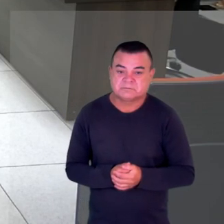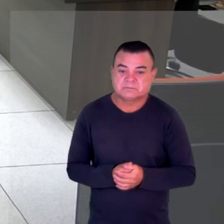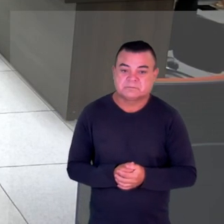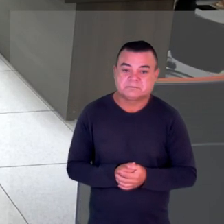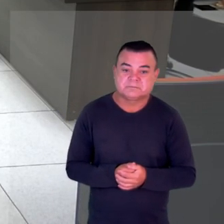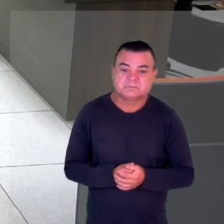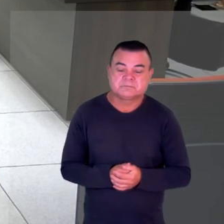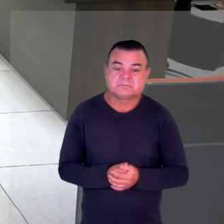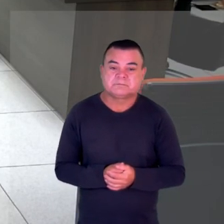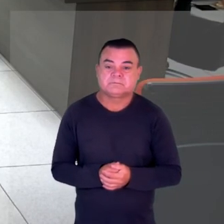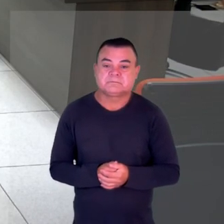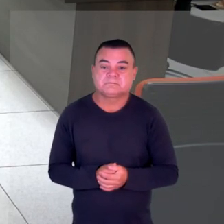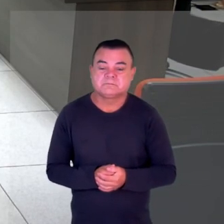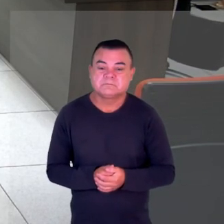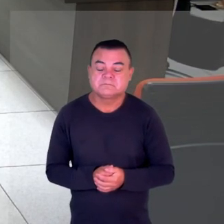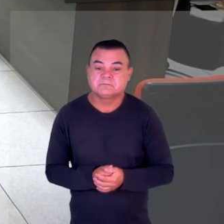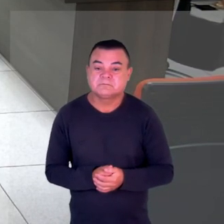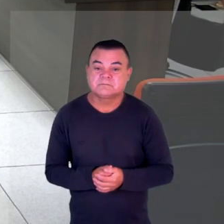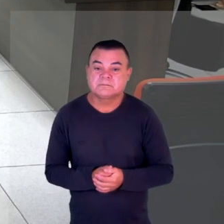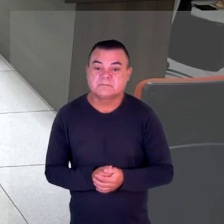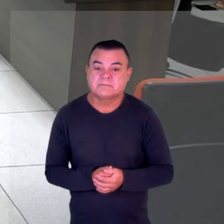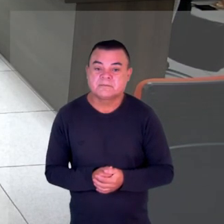palavra Dr